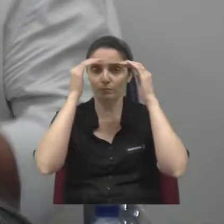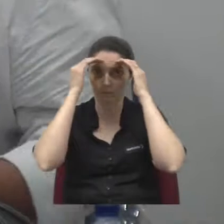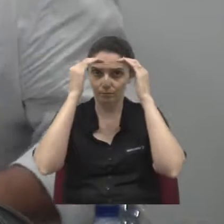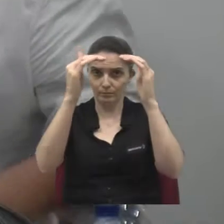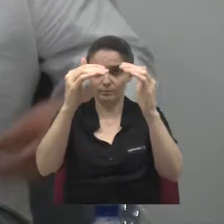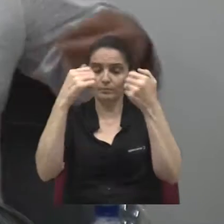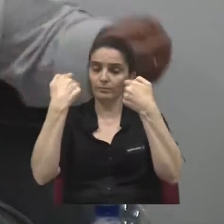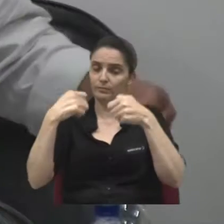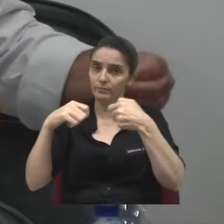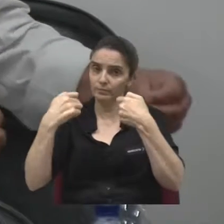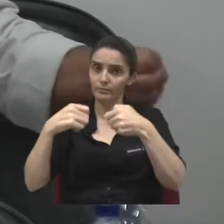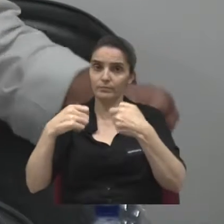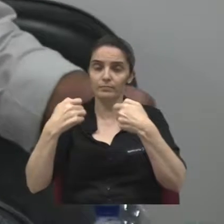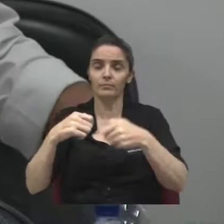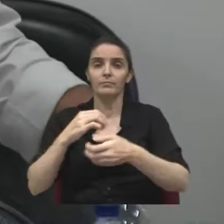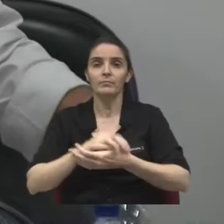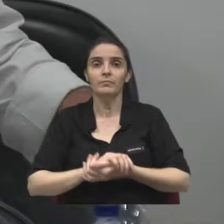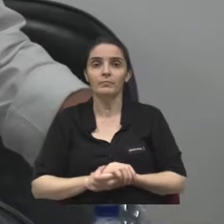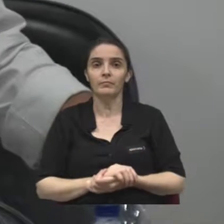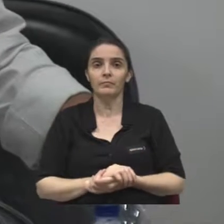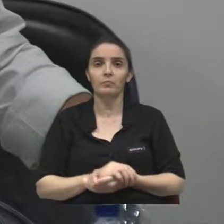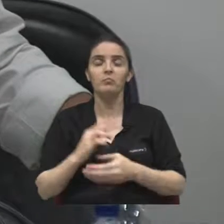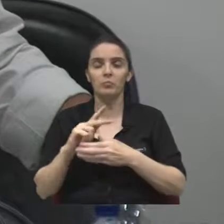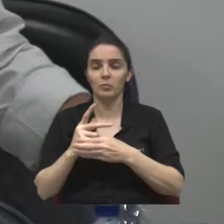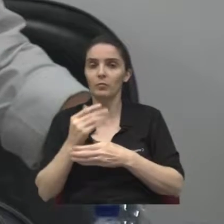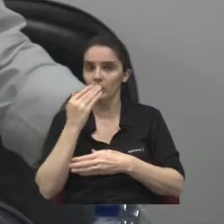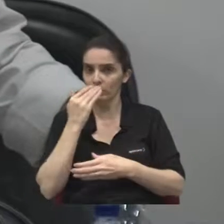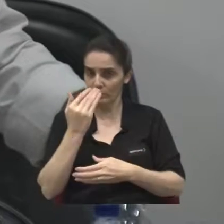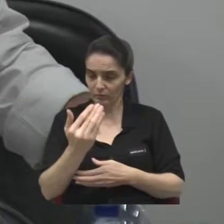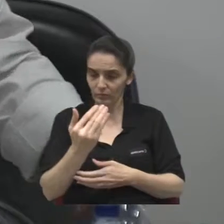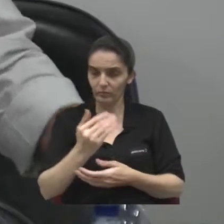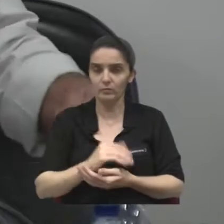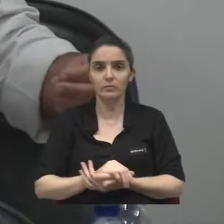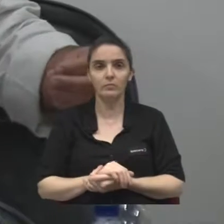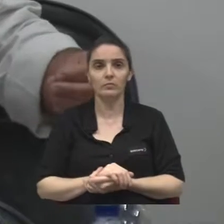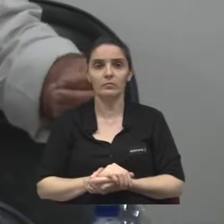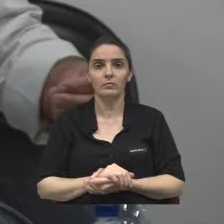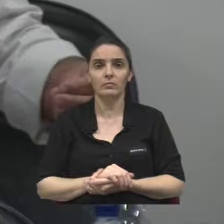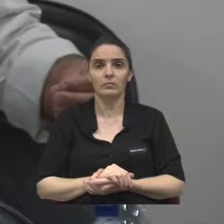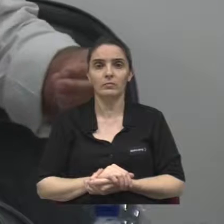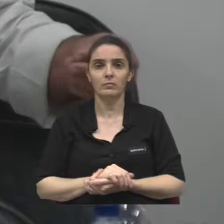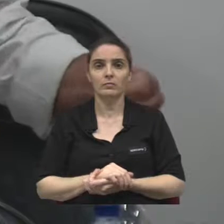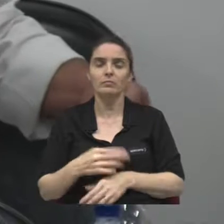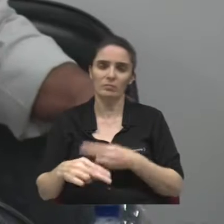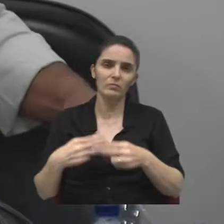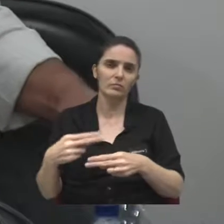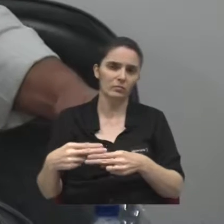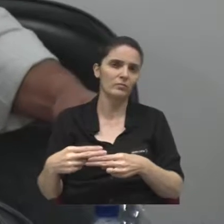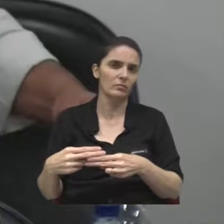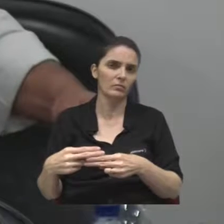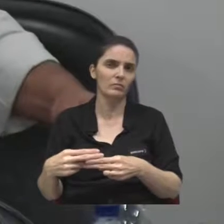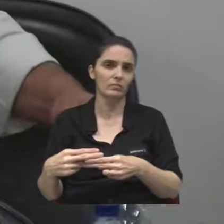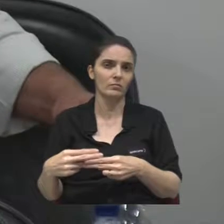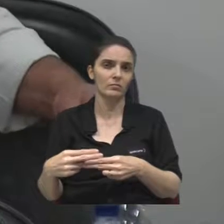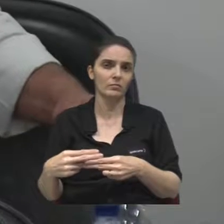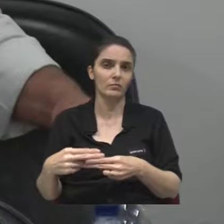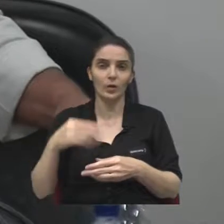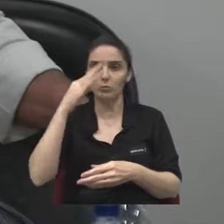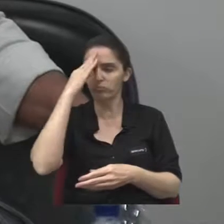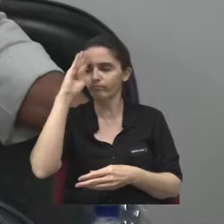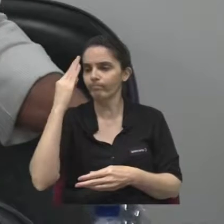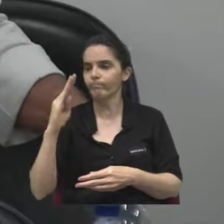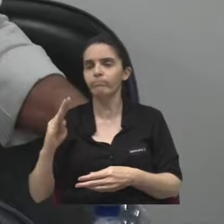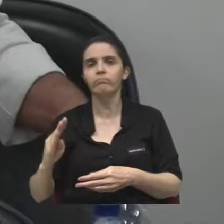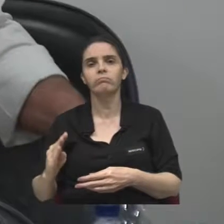pessoas com respeito. E é isso que o Helder faz no seu requerimento. Então, eu fico honrado por ter participado, de ver